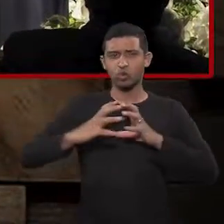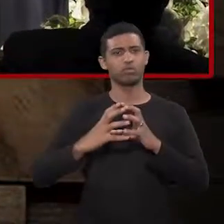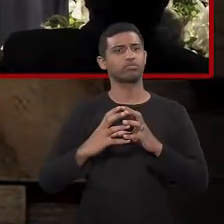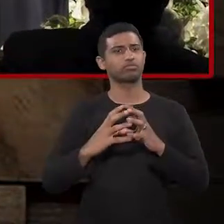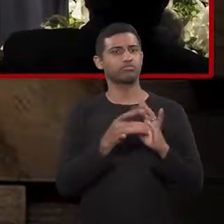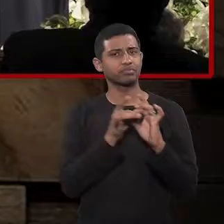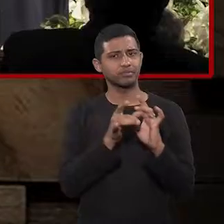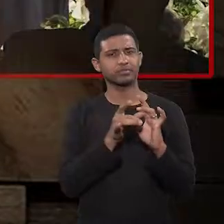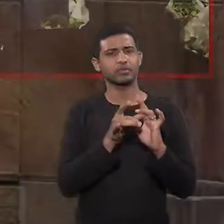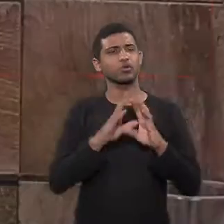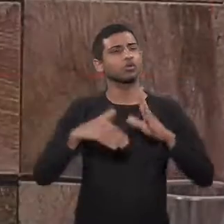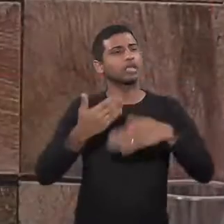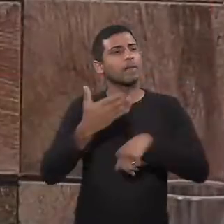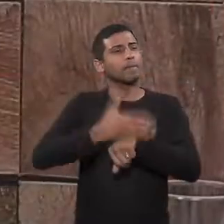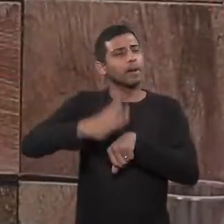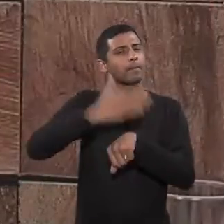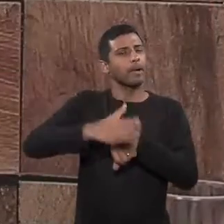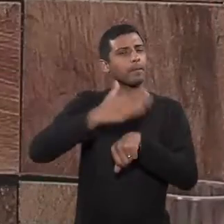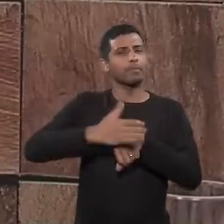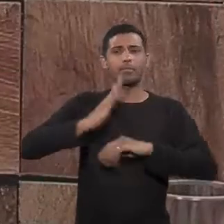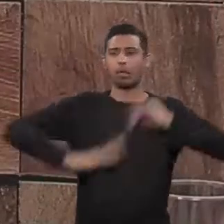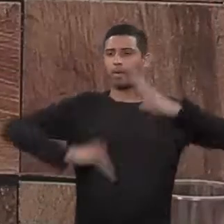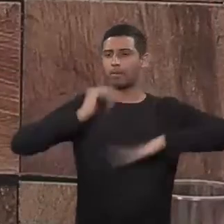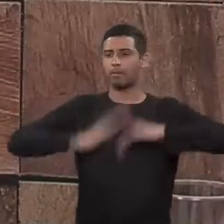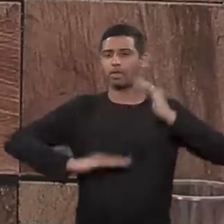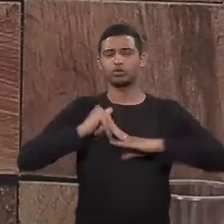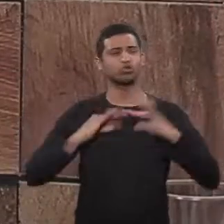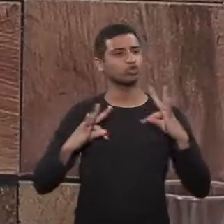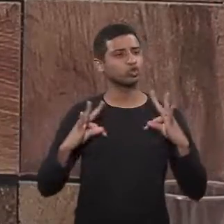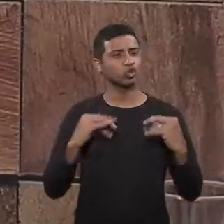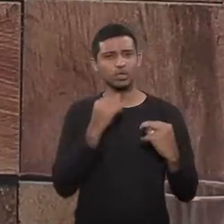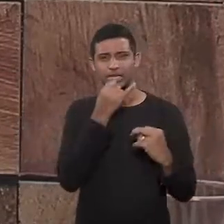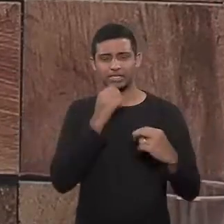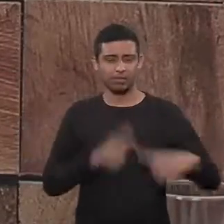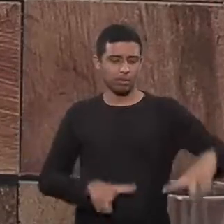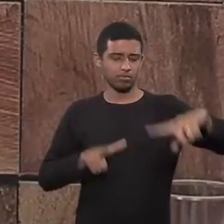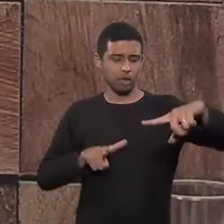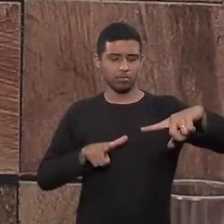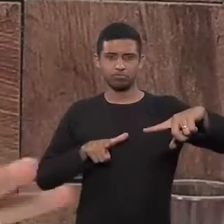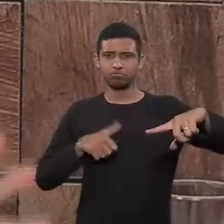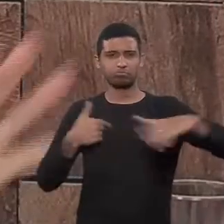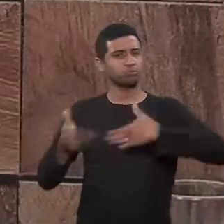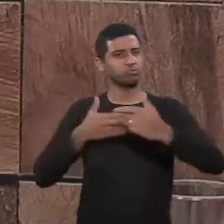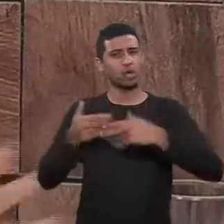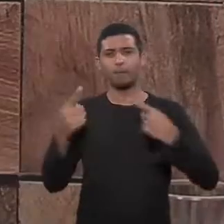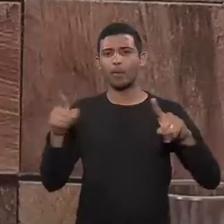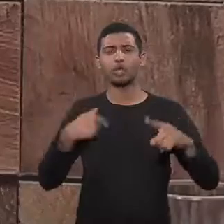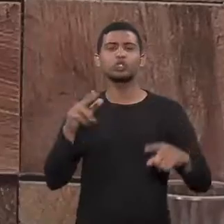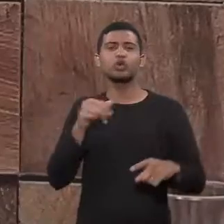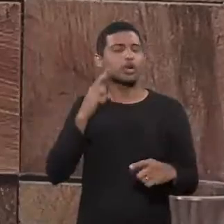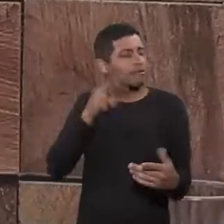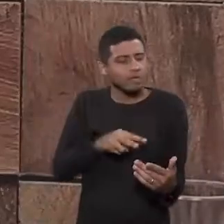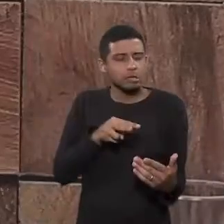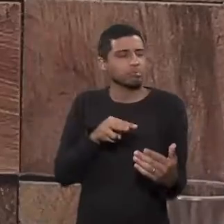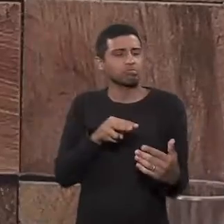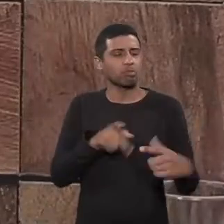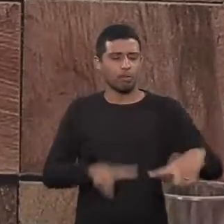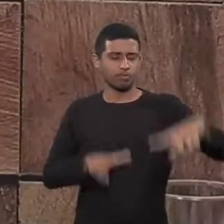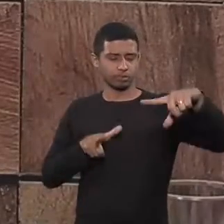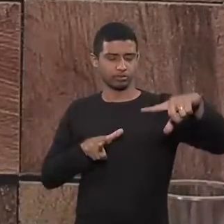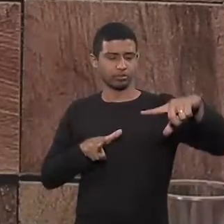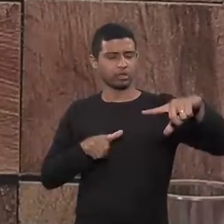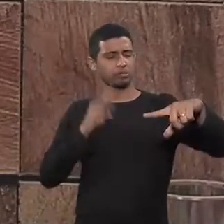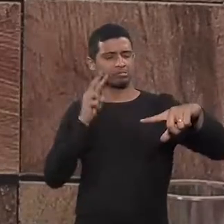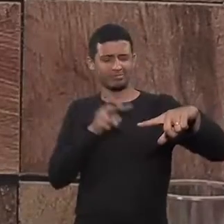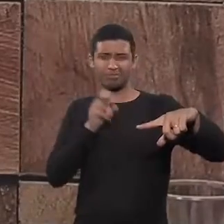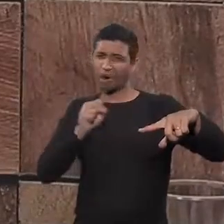instrumentistas, fazendo música de conjunto, pela prática adquiriram uma habilidade muito grande de ler qualquer coisa. Se você colocar uma partitura aqui para